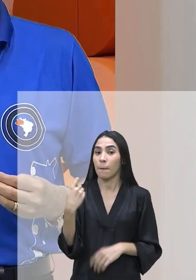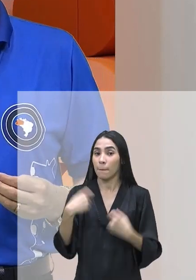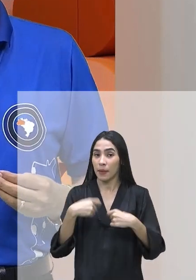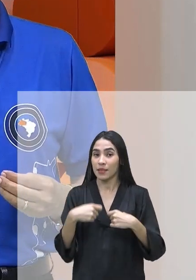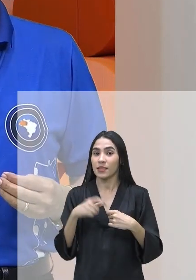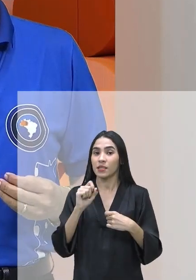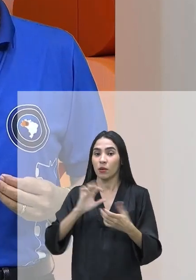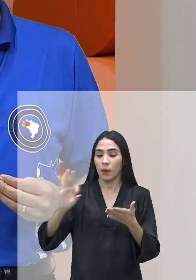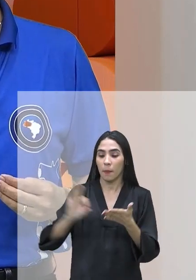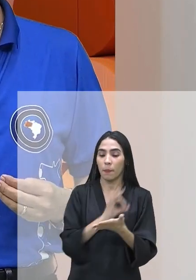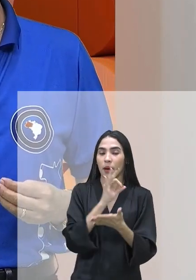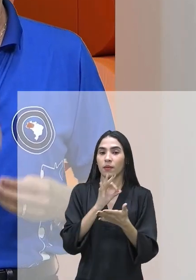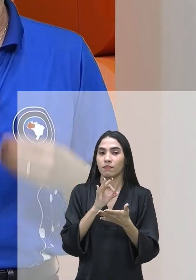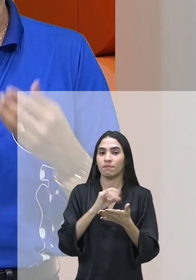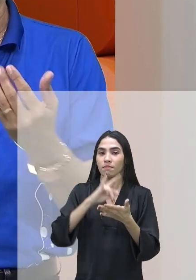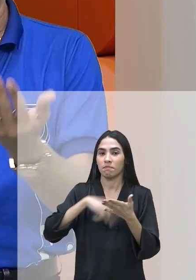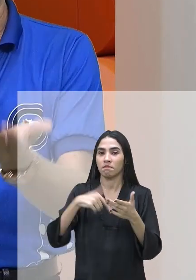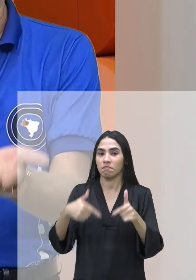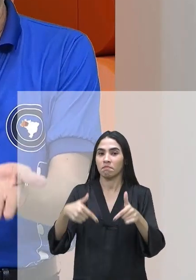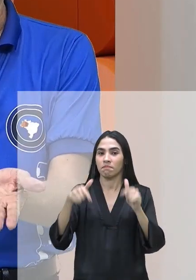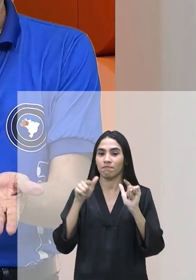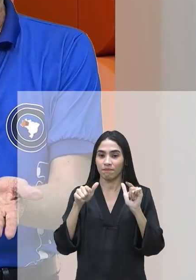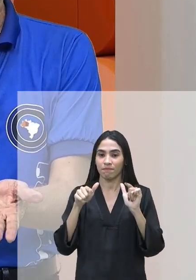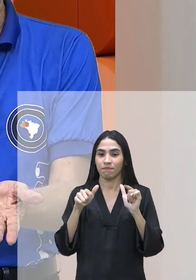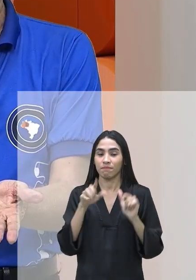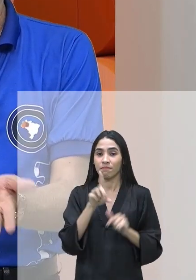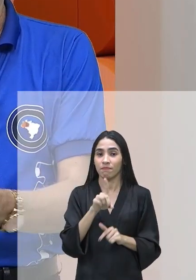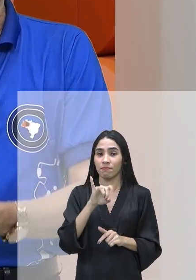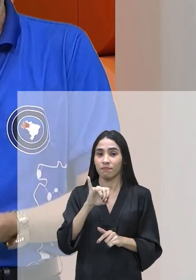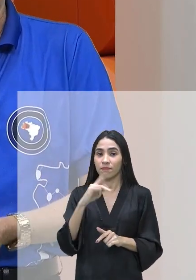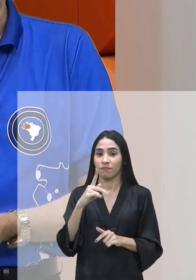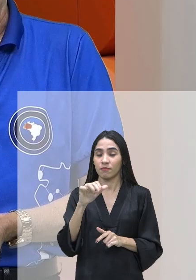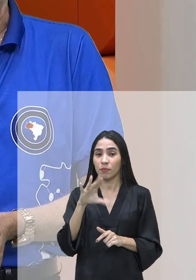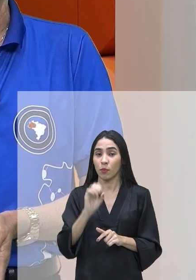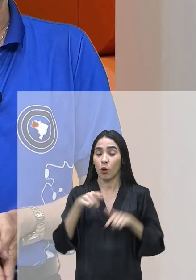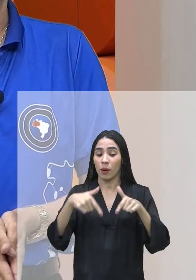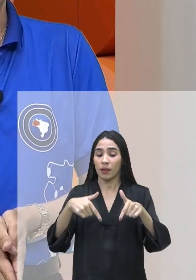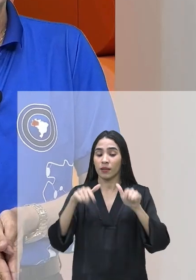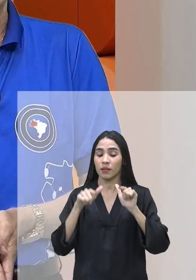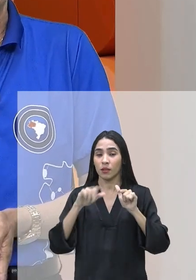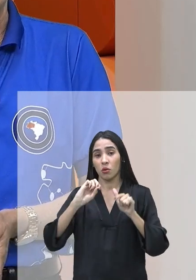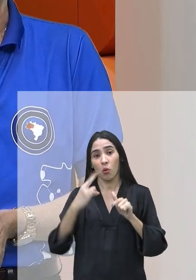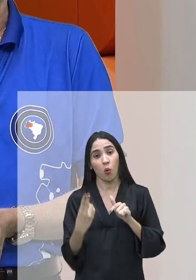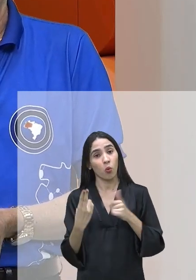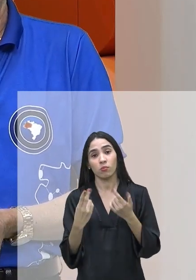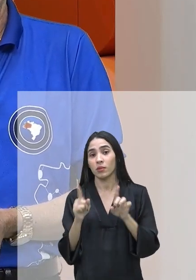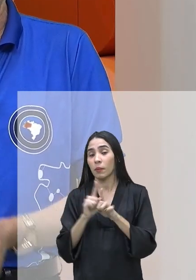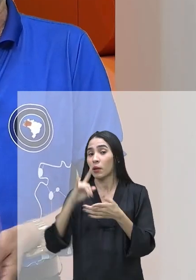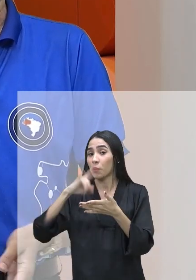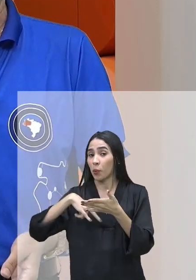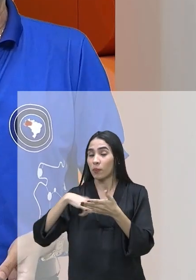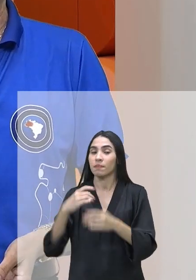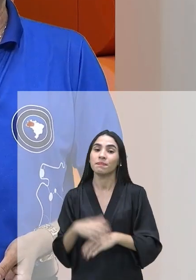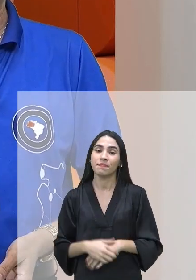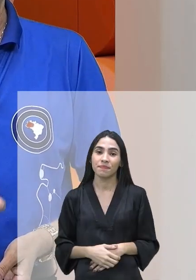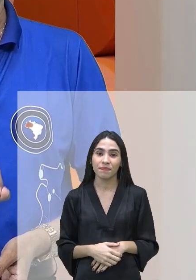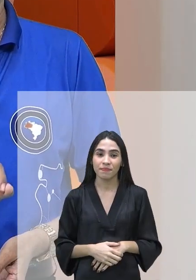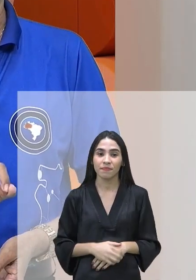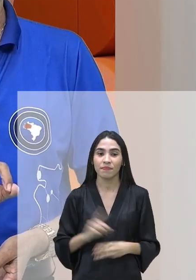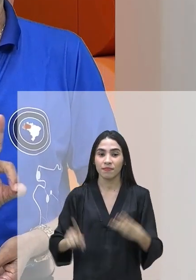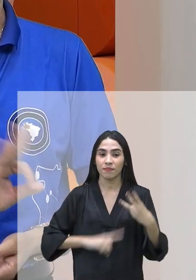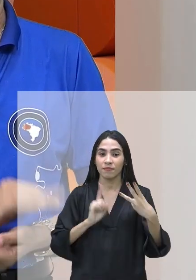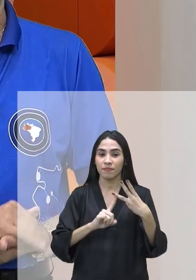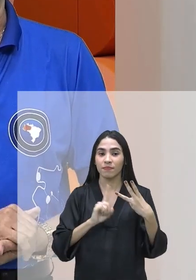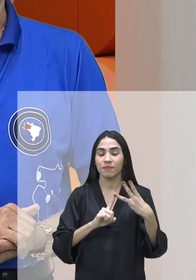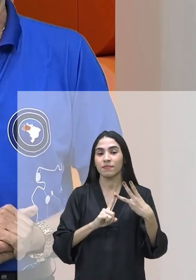o reconhecimento social através de uma certificação ou de um diploma, ok? Terceiro